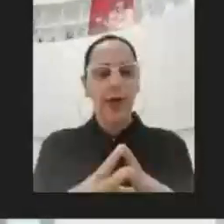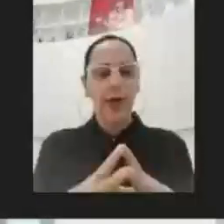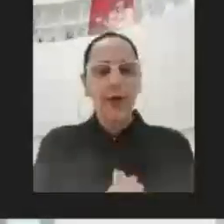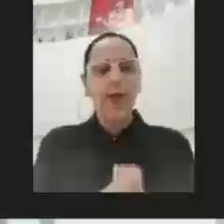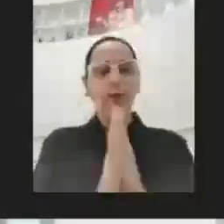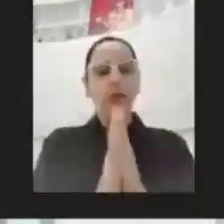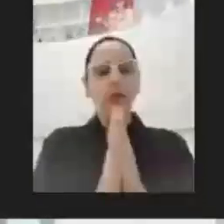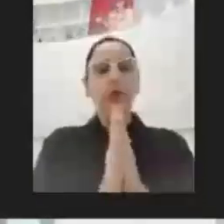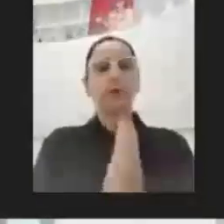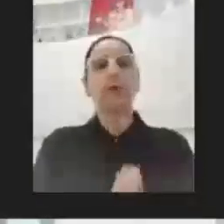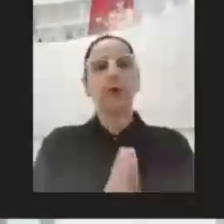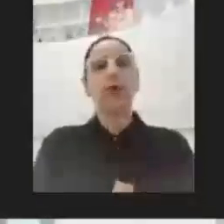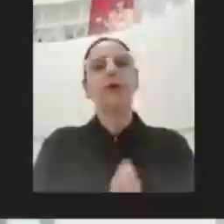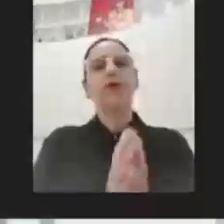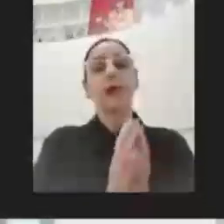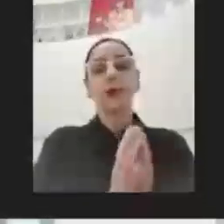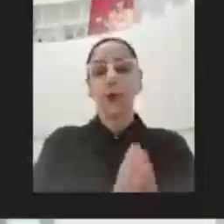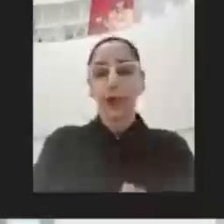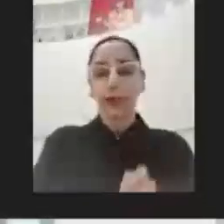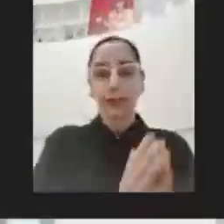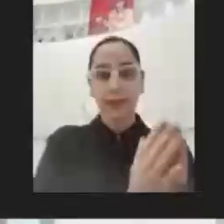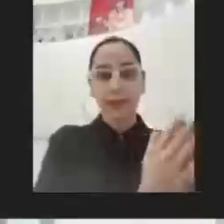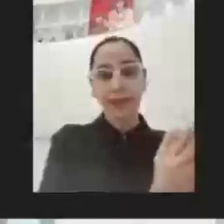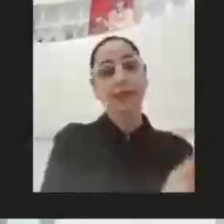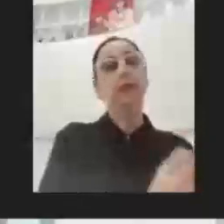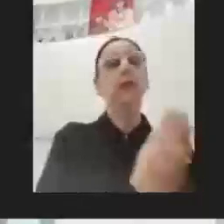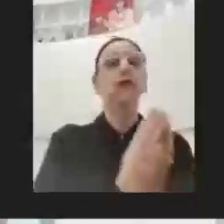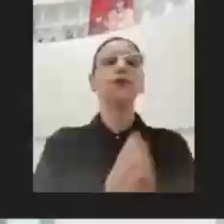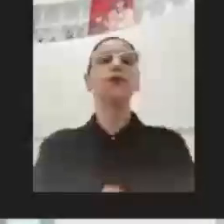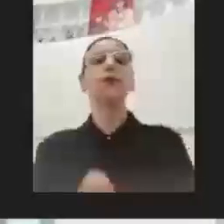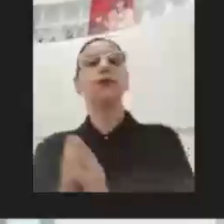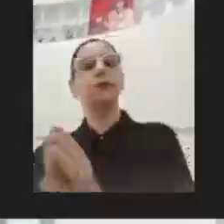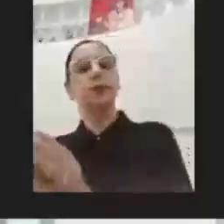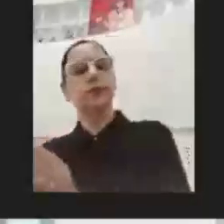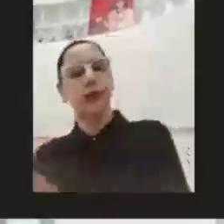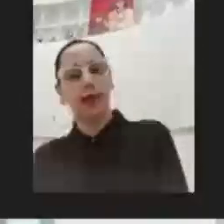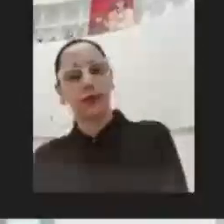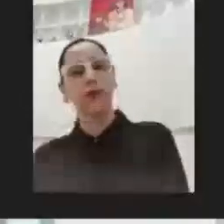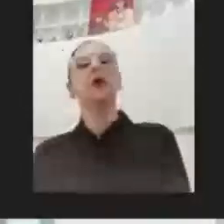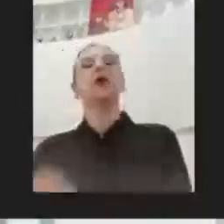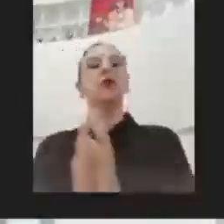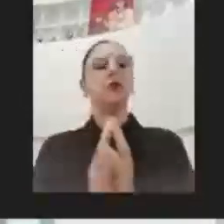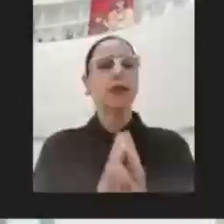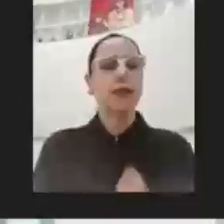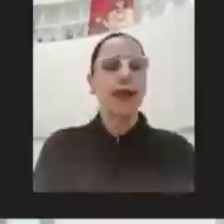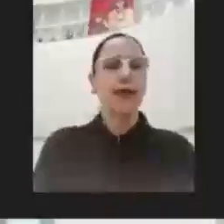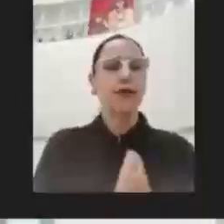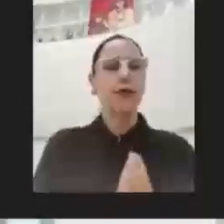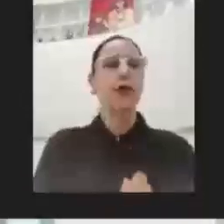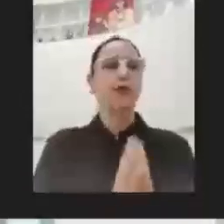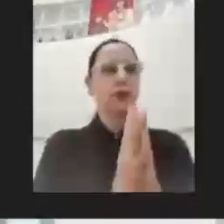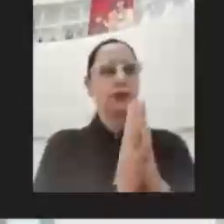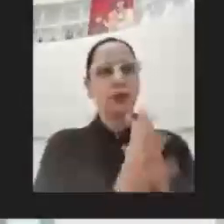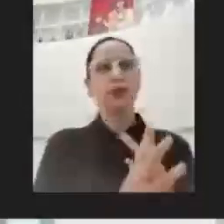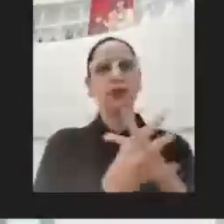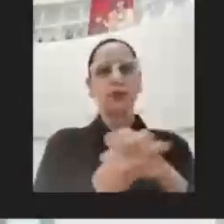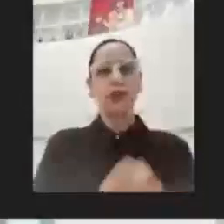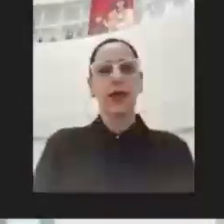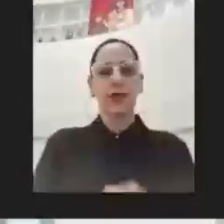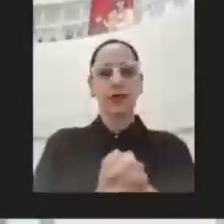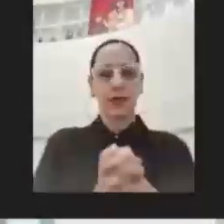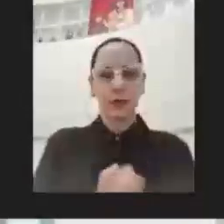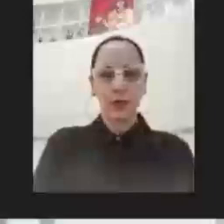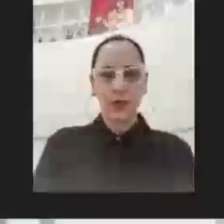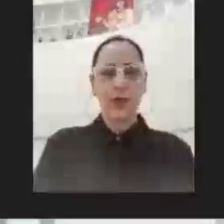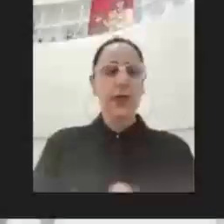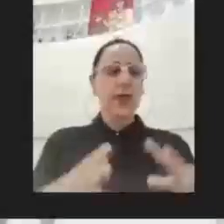é atender os problemas relacionados à amamentação e as dúvidas pontuais. Cuidar,